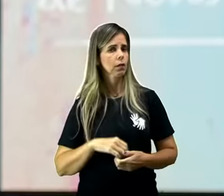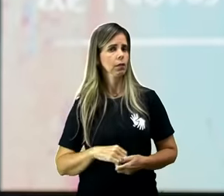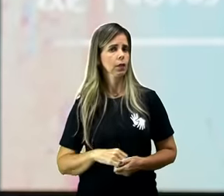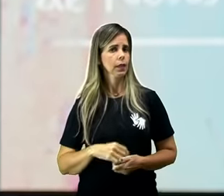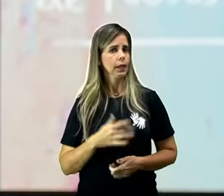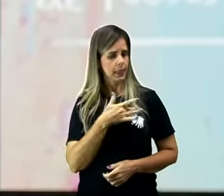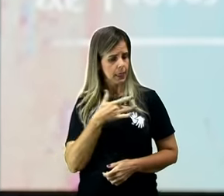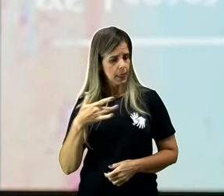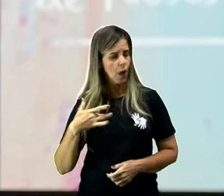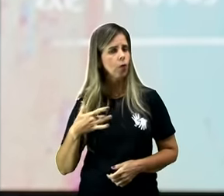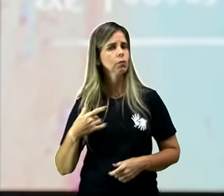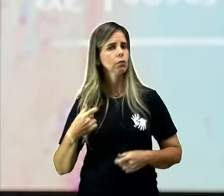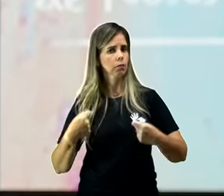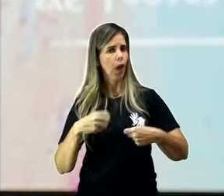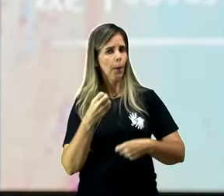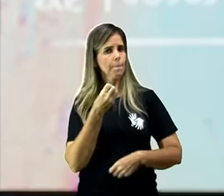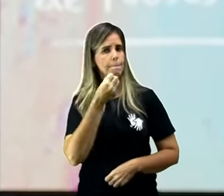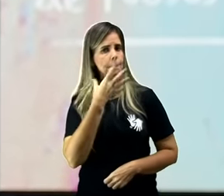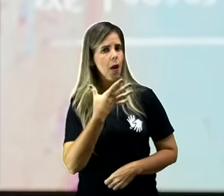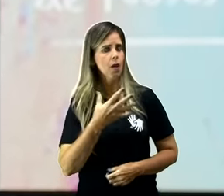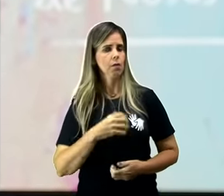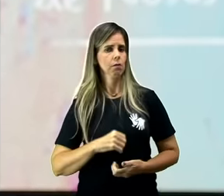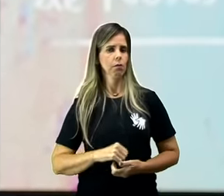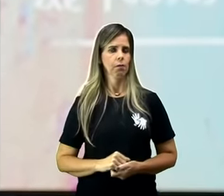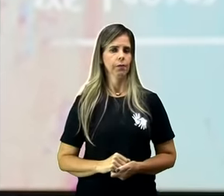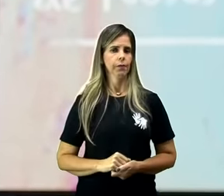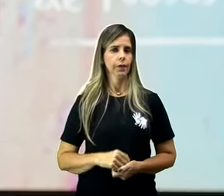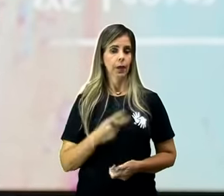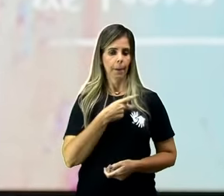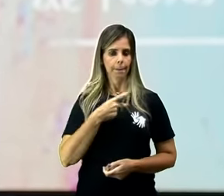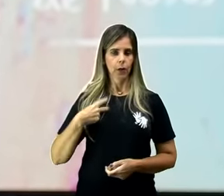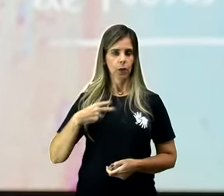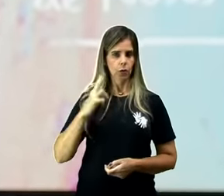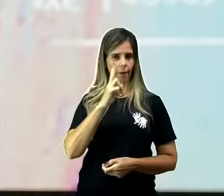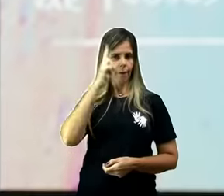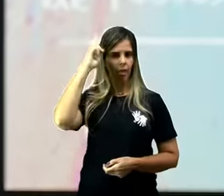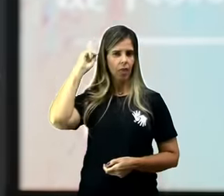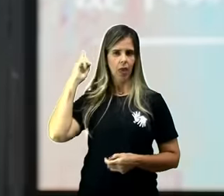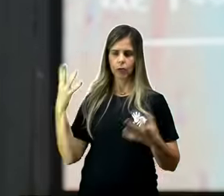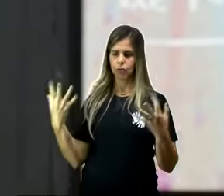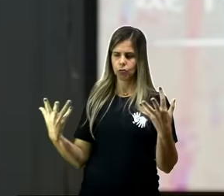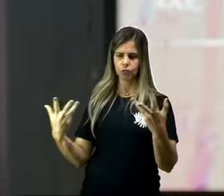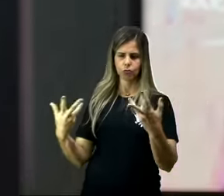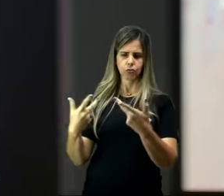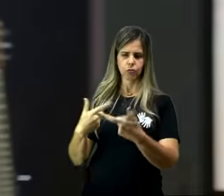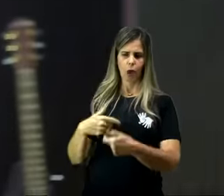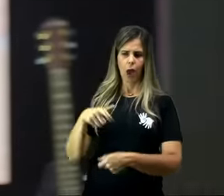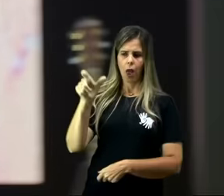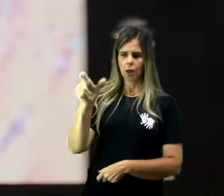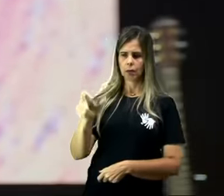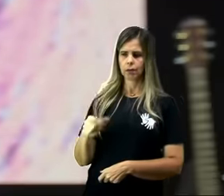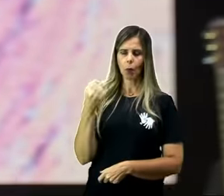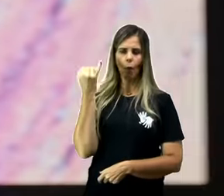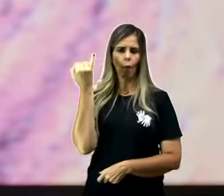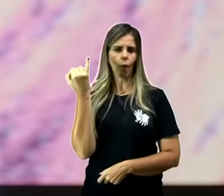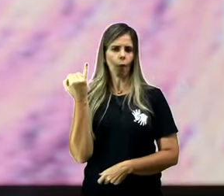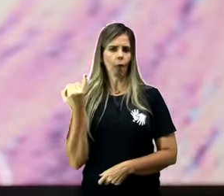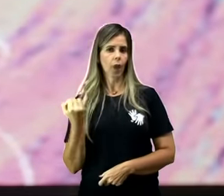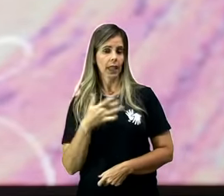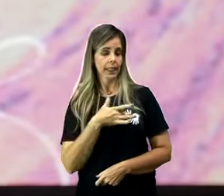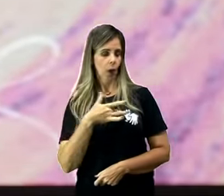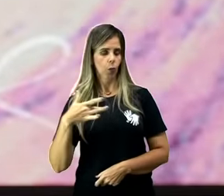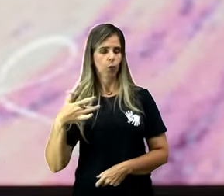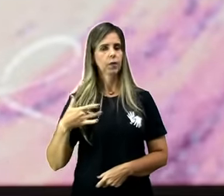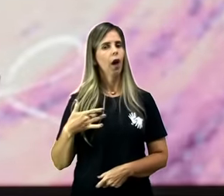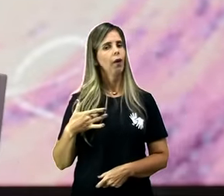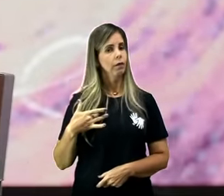saúde. O pastor Venâncio está aí, um garotão, fininho, travado, pá, todo saudável. Né? Poucas vezes eu